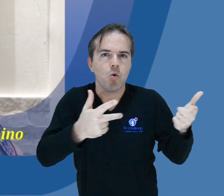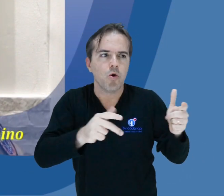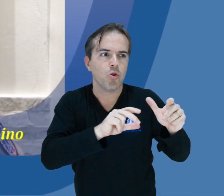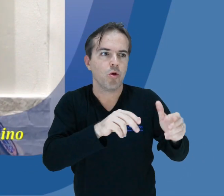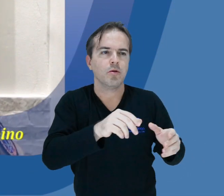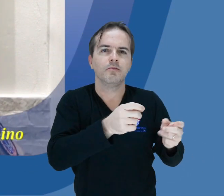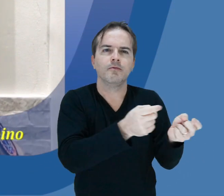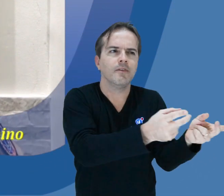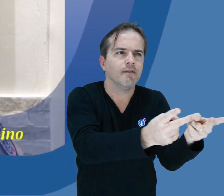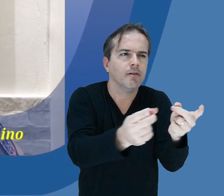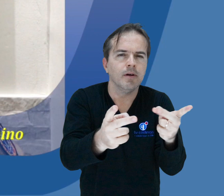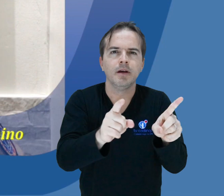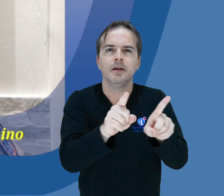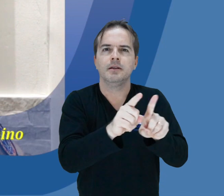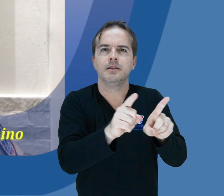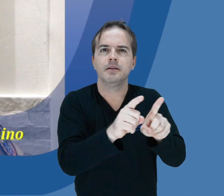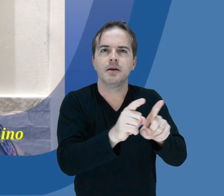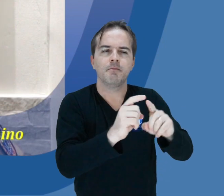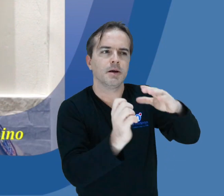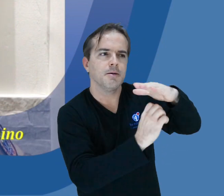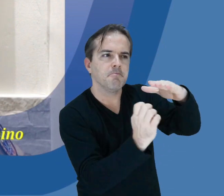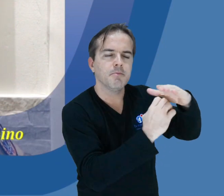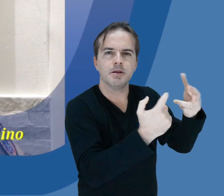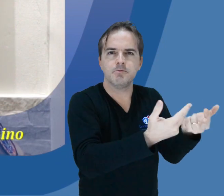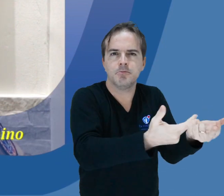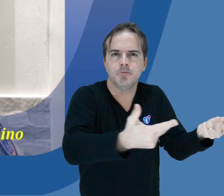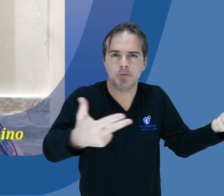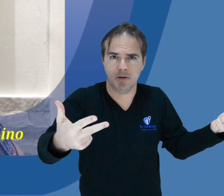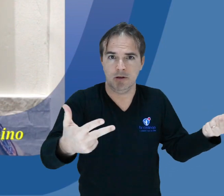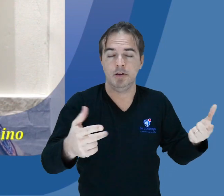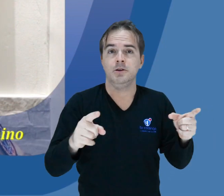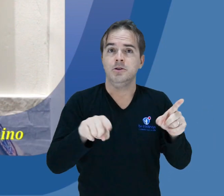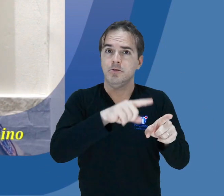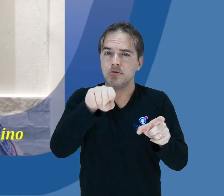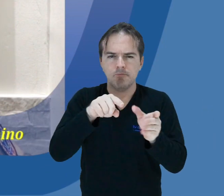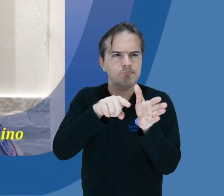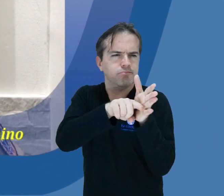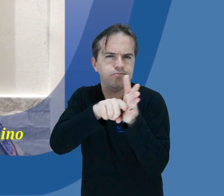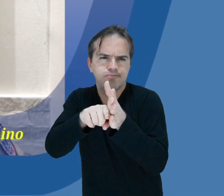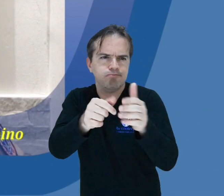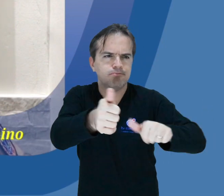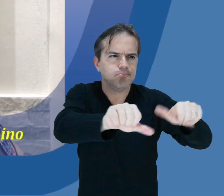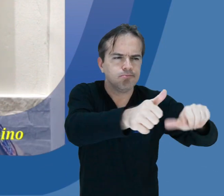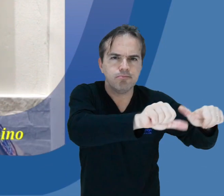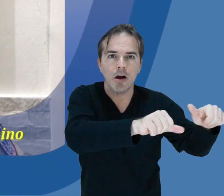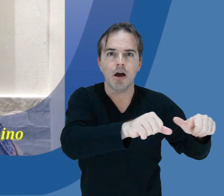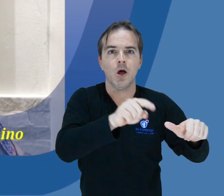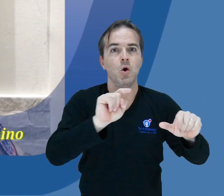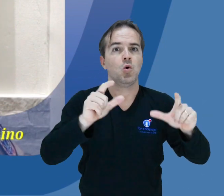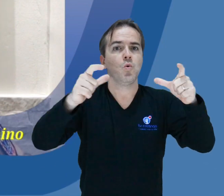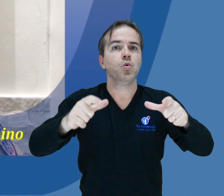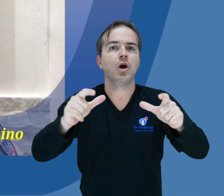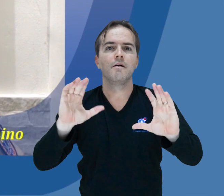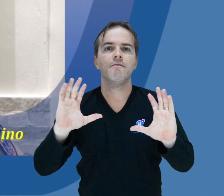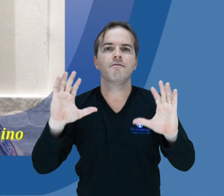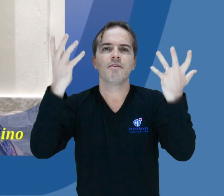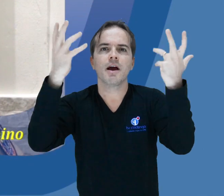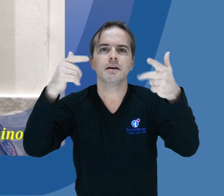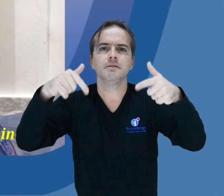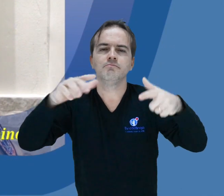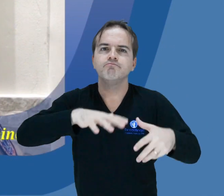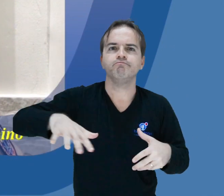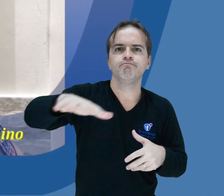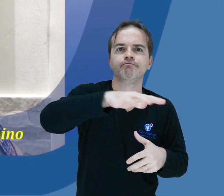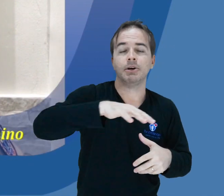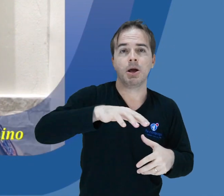região. Nós também fazemos vistorias em eventos festivos em nossa área, quer sejam públicos